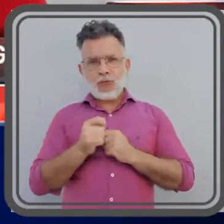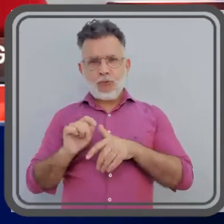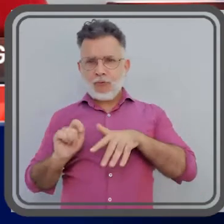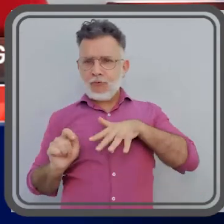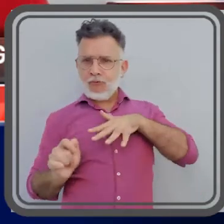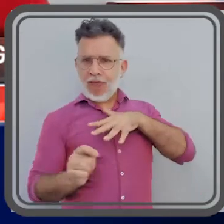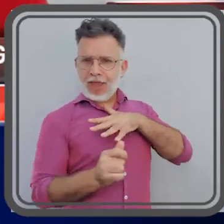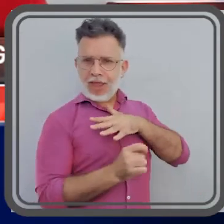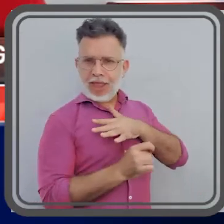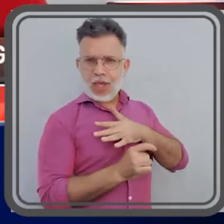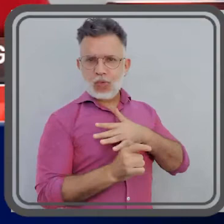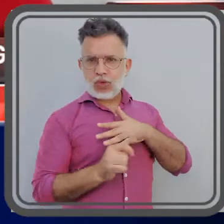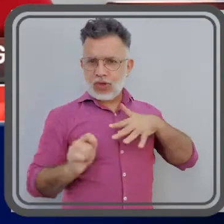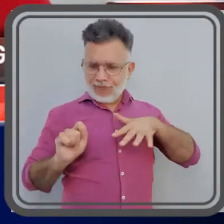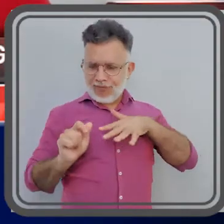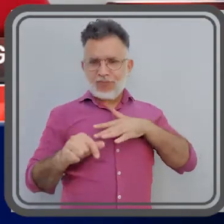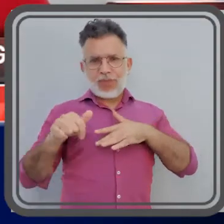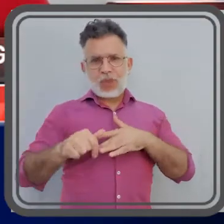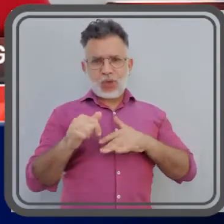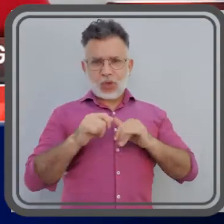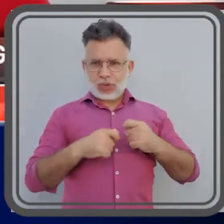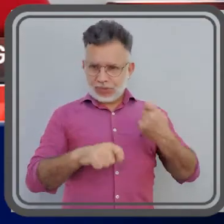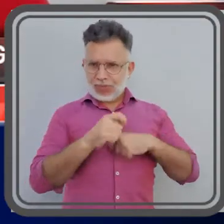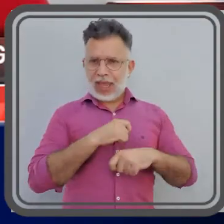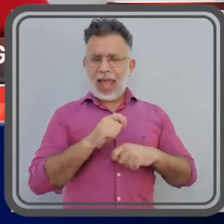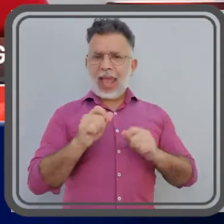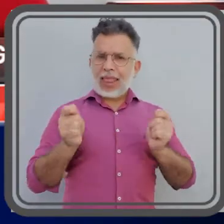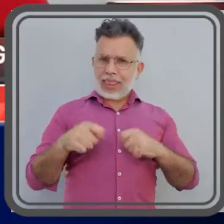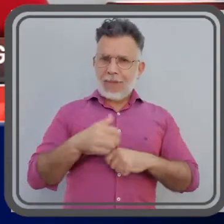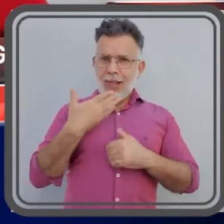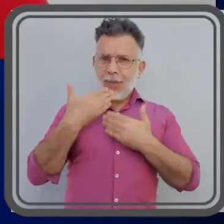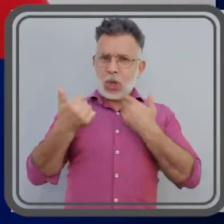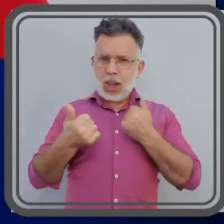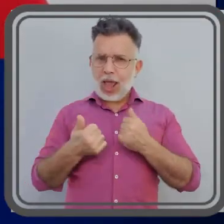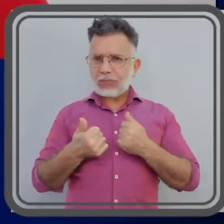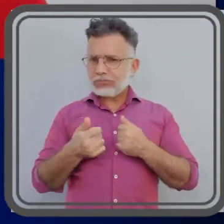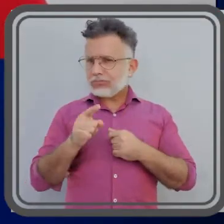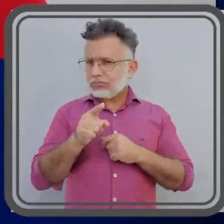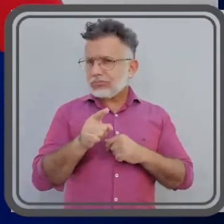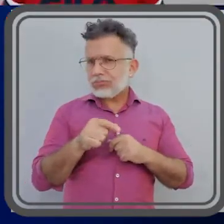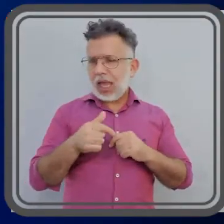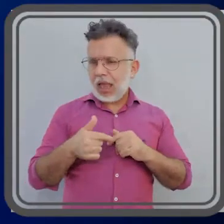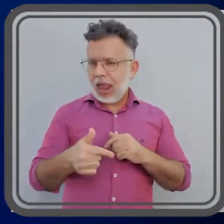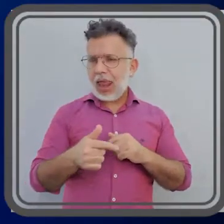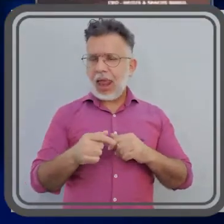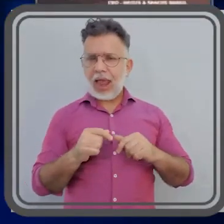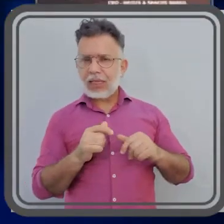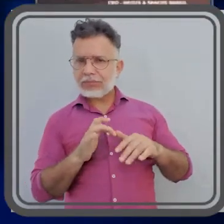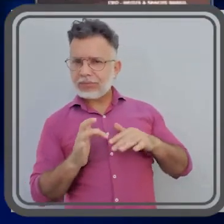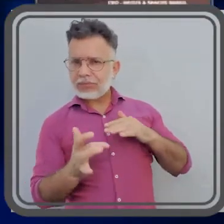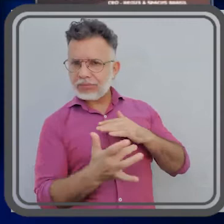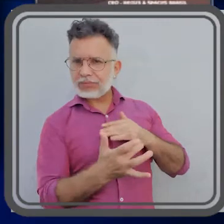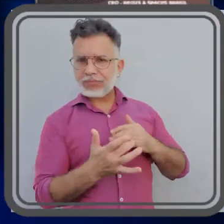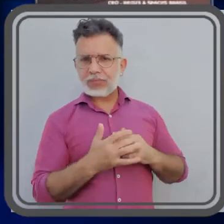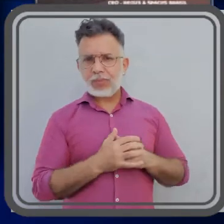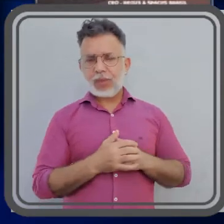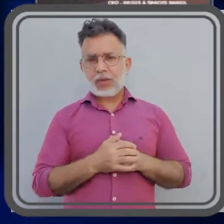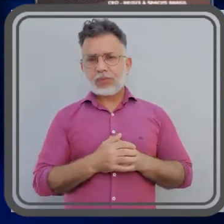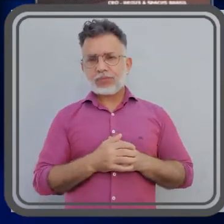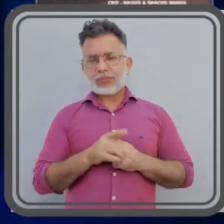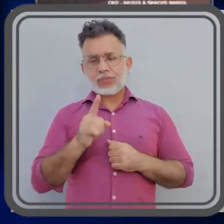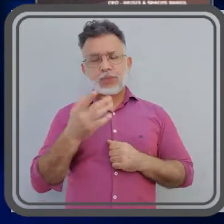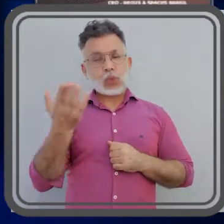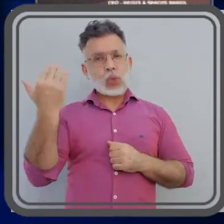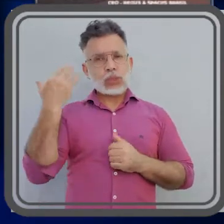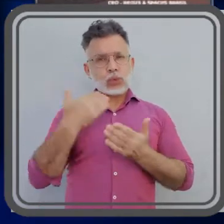dia? Dá para melhorar um pouco mais a qualidade de informação financeira que a gente vê nas mídias sociais? Cara, vamos lá. Quando eu